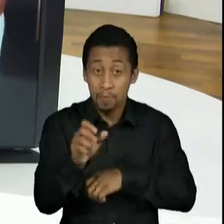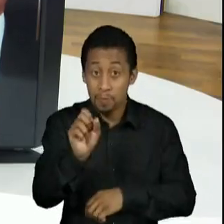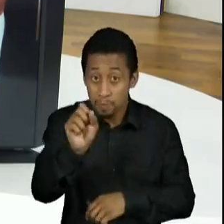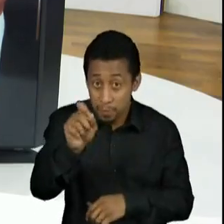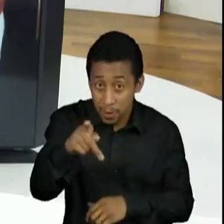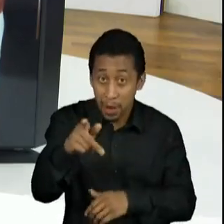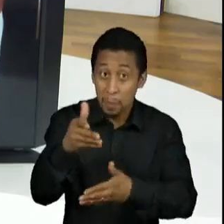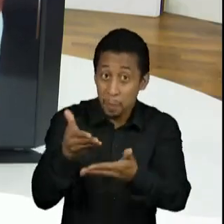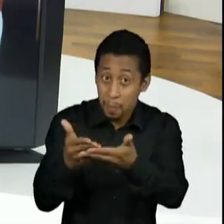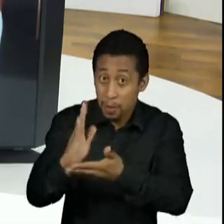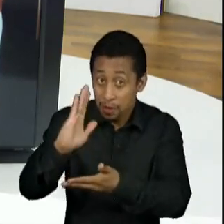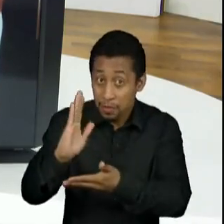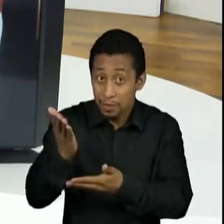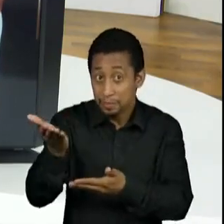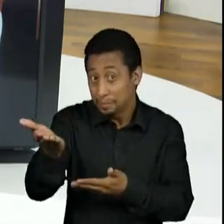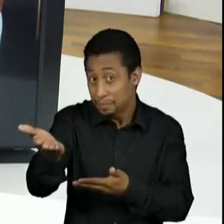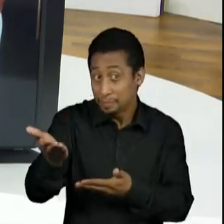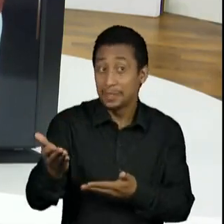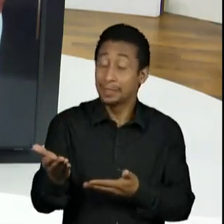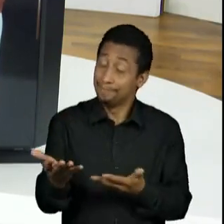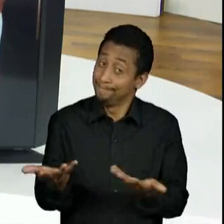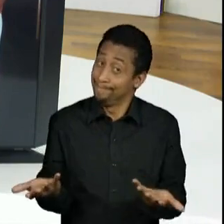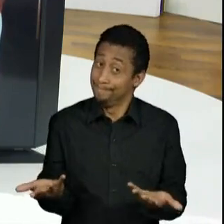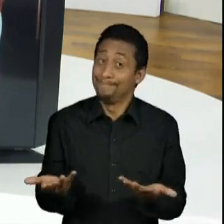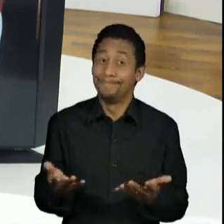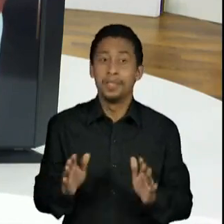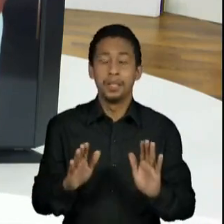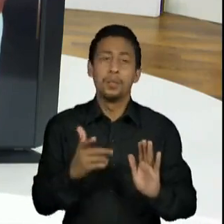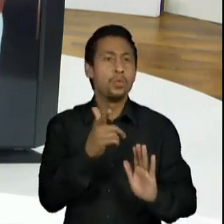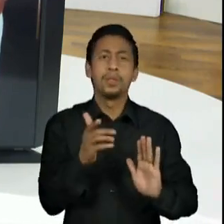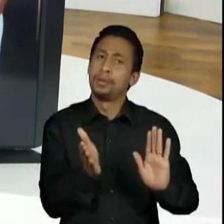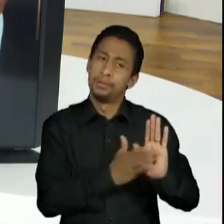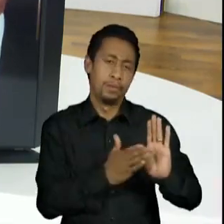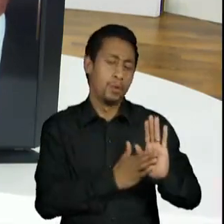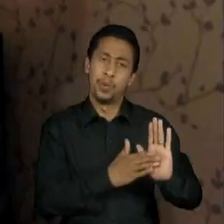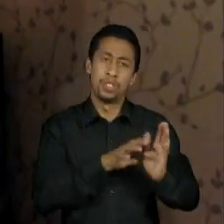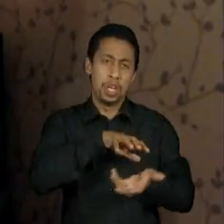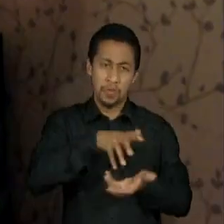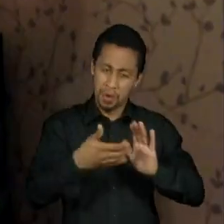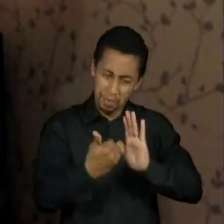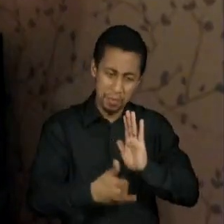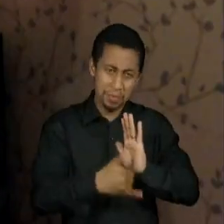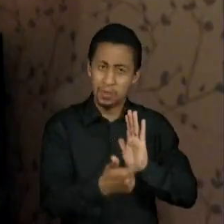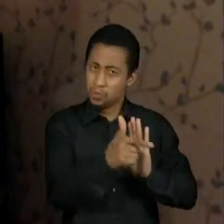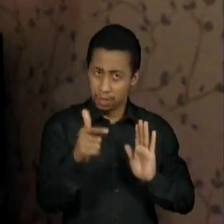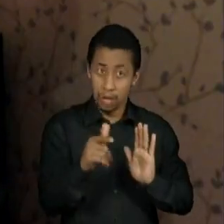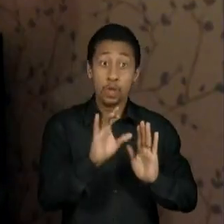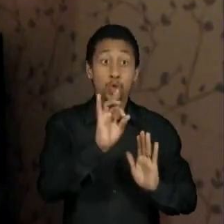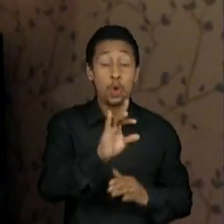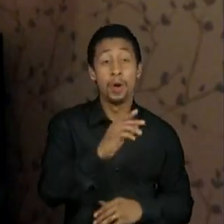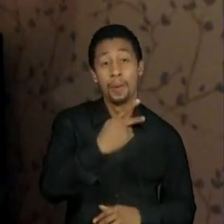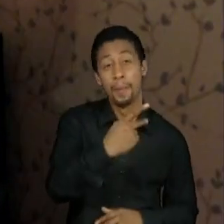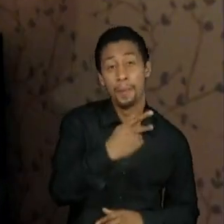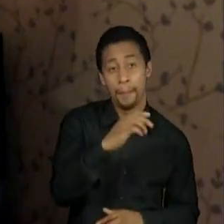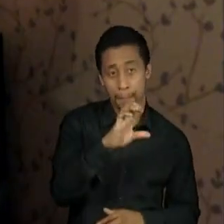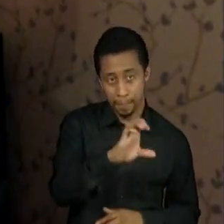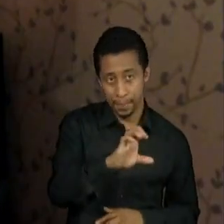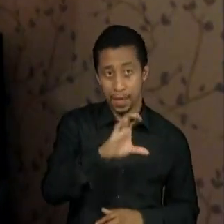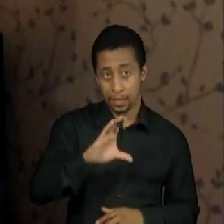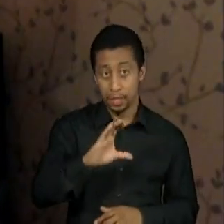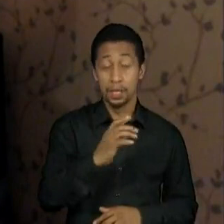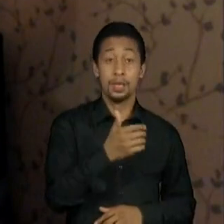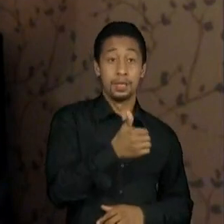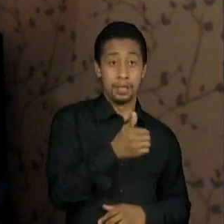pelo Senado da República. Nós não temos proposta de reforma tributária, salvo a PEC 110, porque o governo não sabe o que